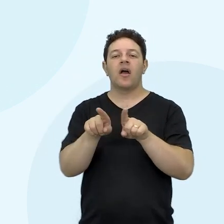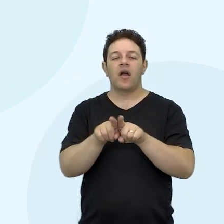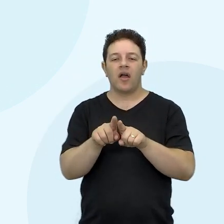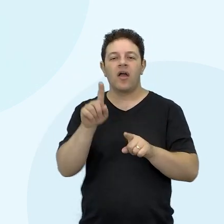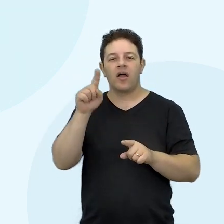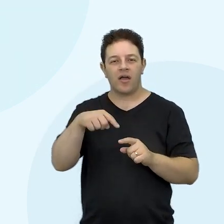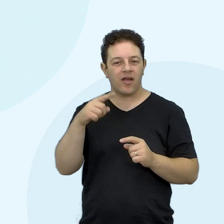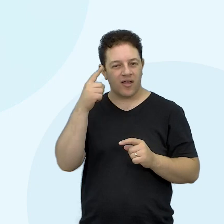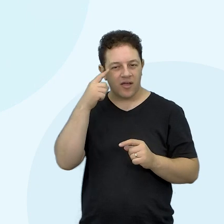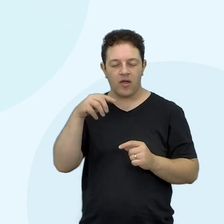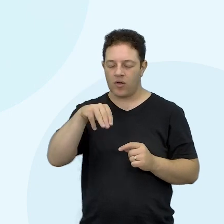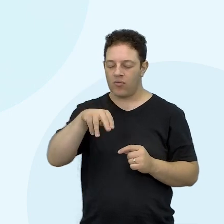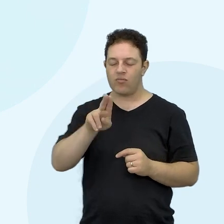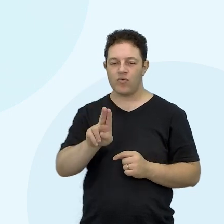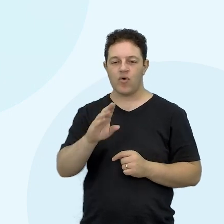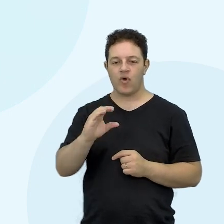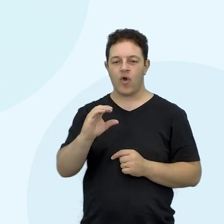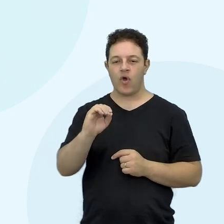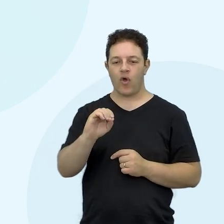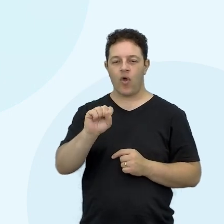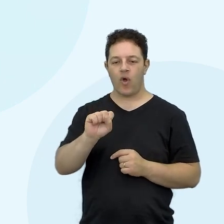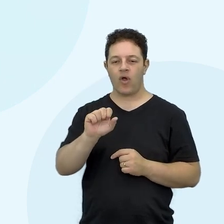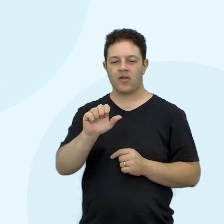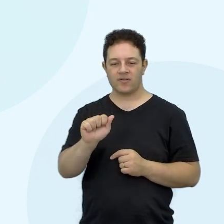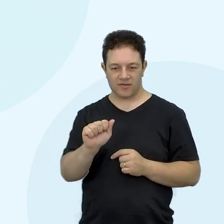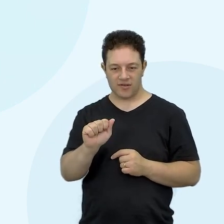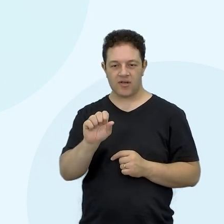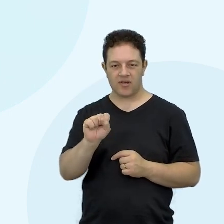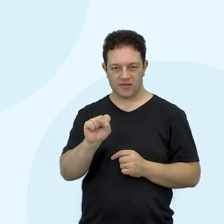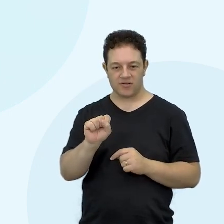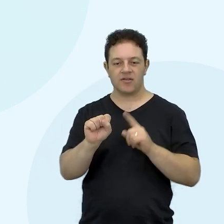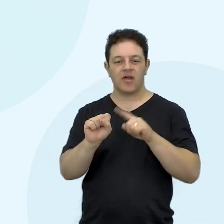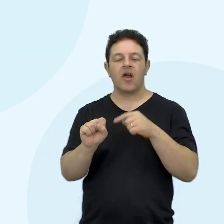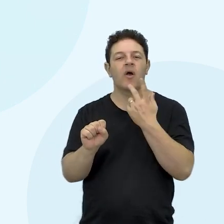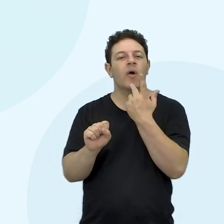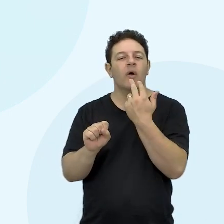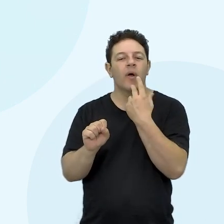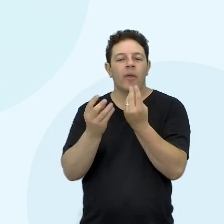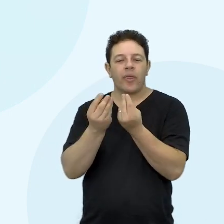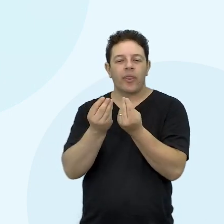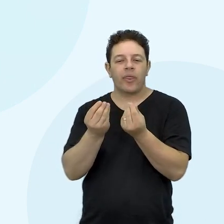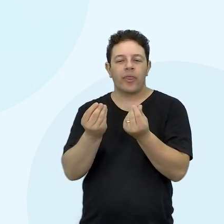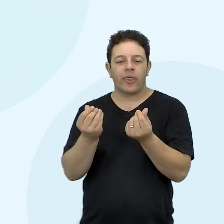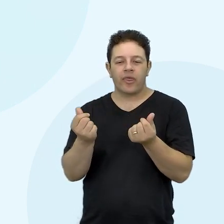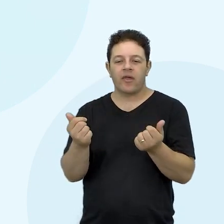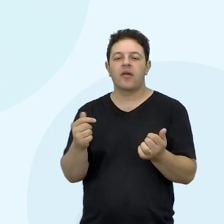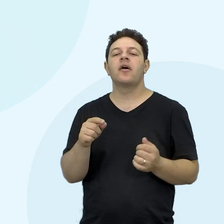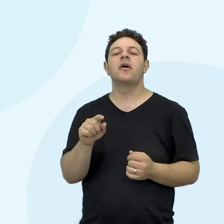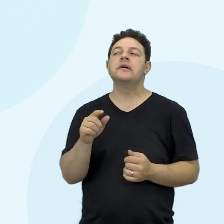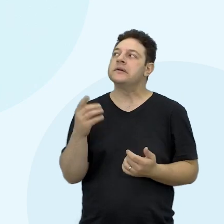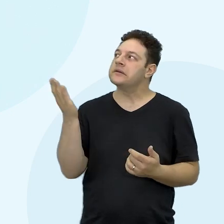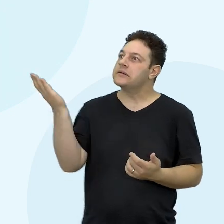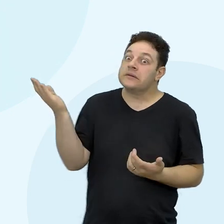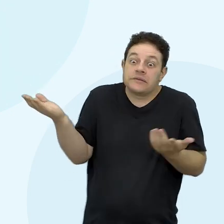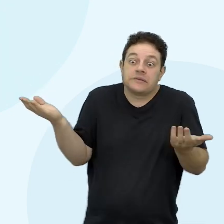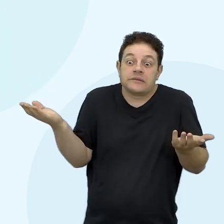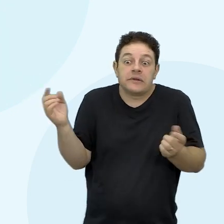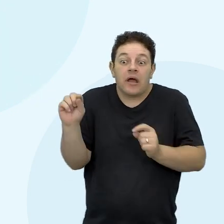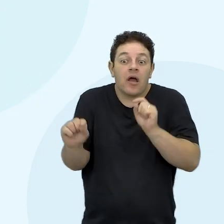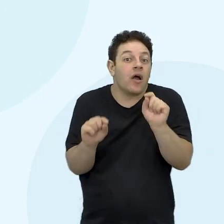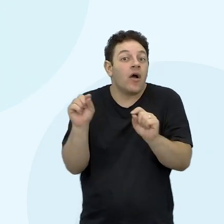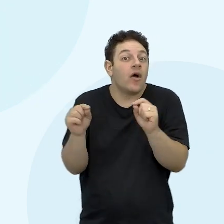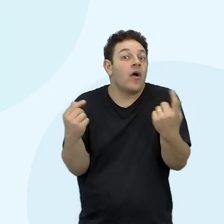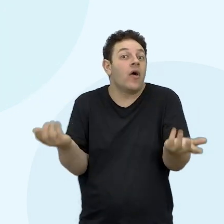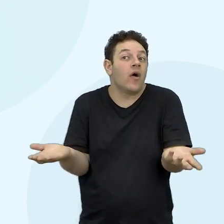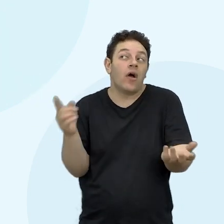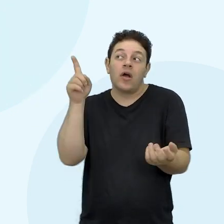mucosas, que a gente chama aí, olha, de mucosas hipocoradas. E aí, Evê, né? E agora, né? O que será que